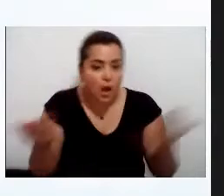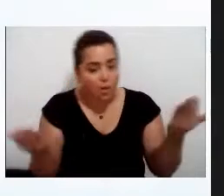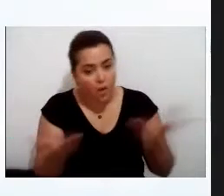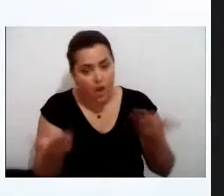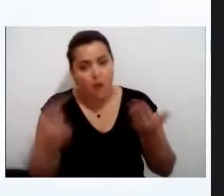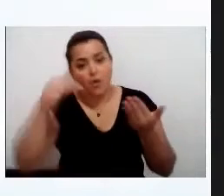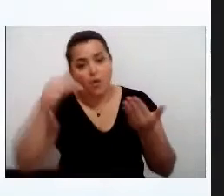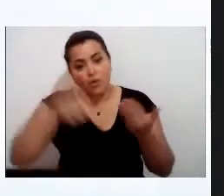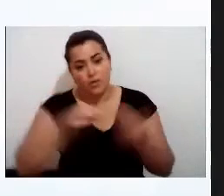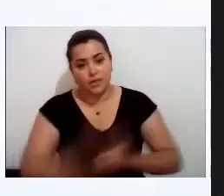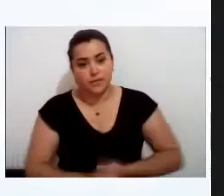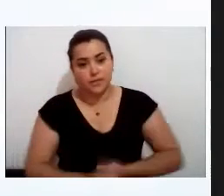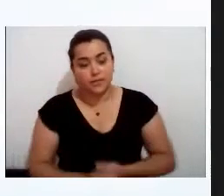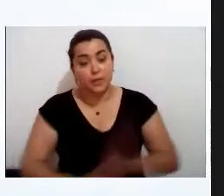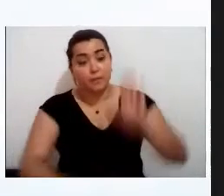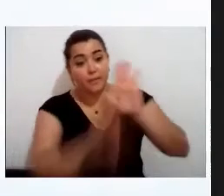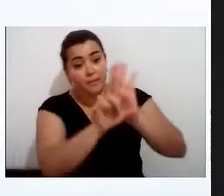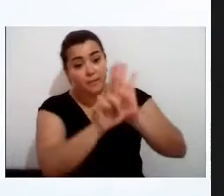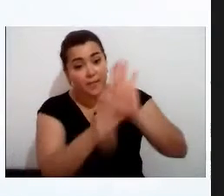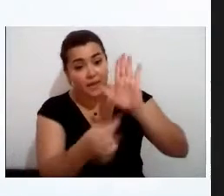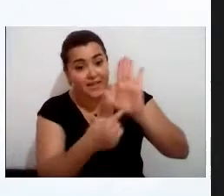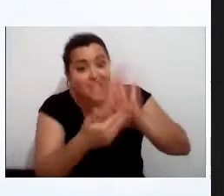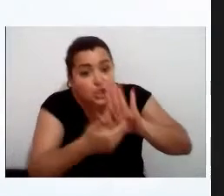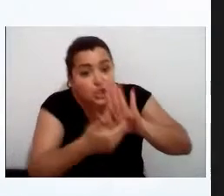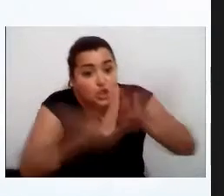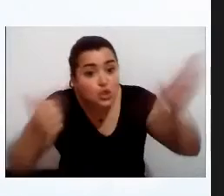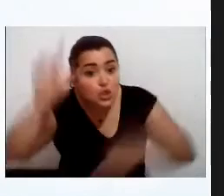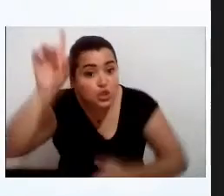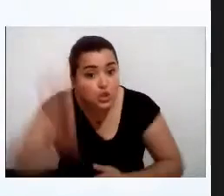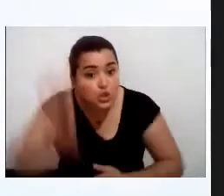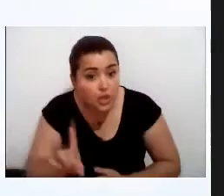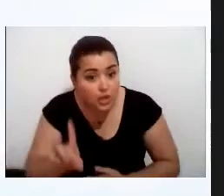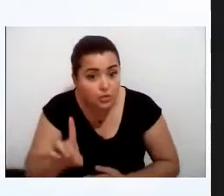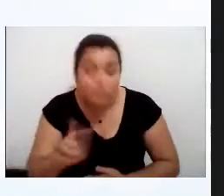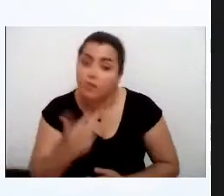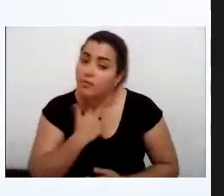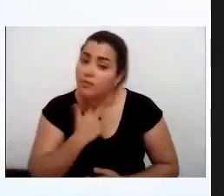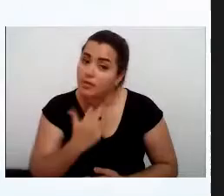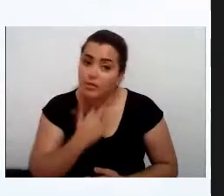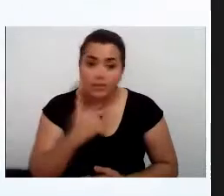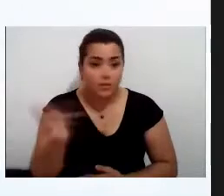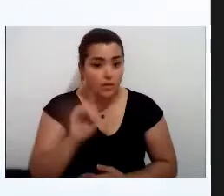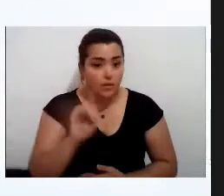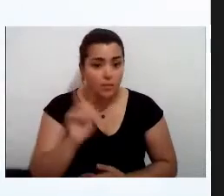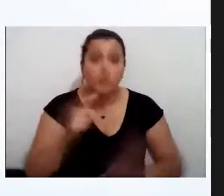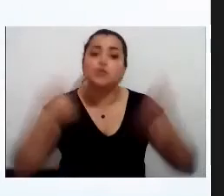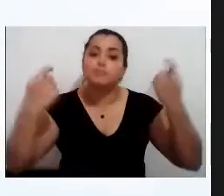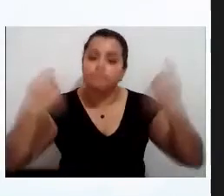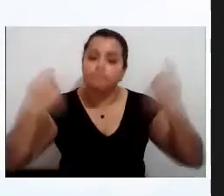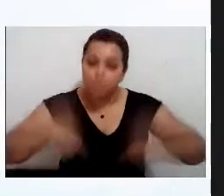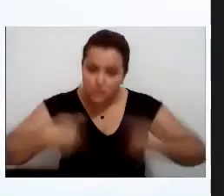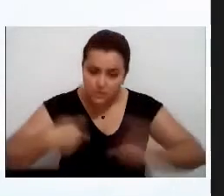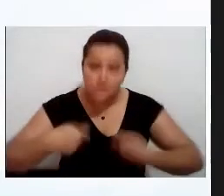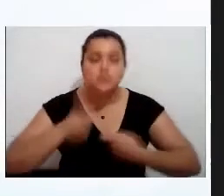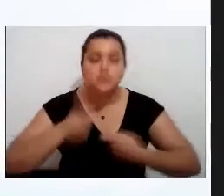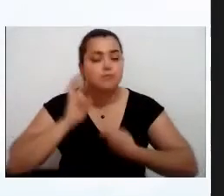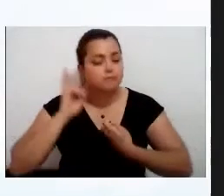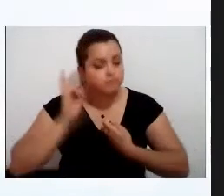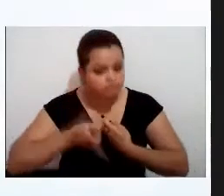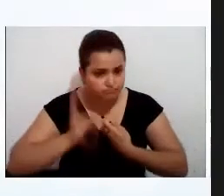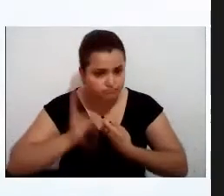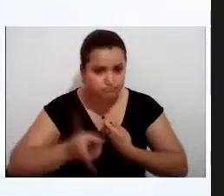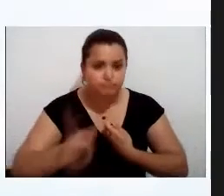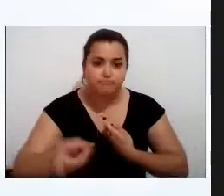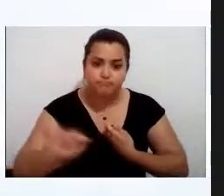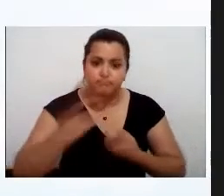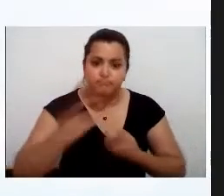naturalizar uma lei que retirou direitos. Isso não pode acontecer. Nós temos que mostrar sempre indignação em relação a